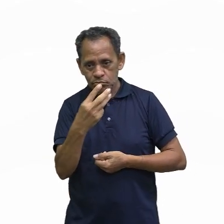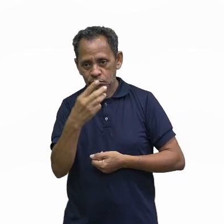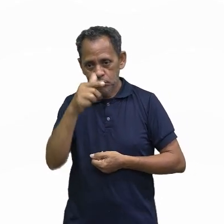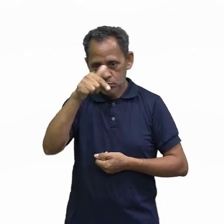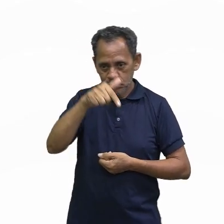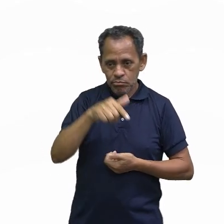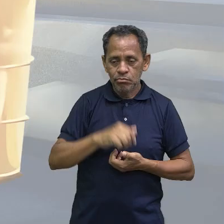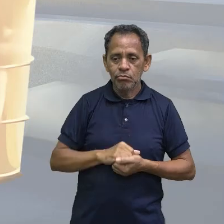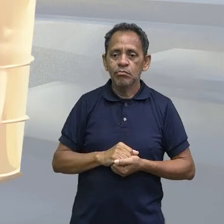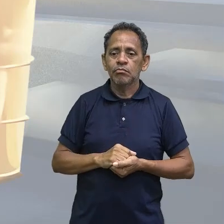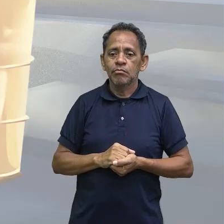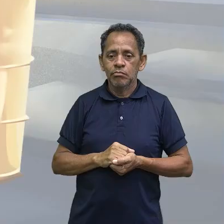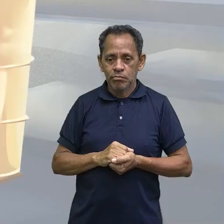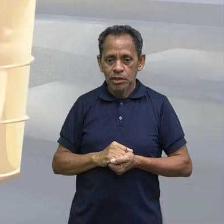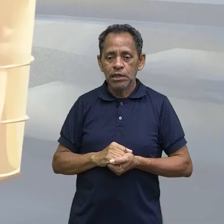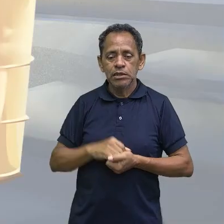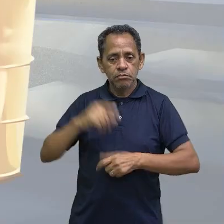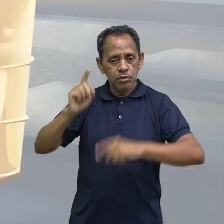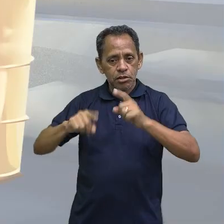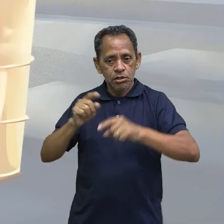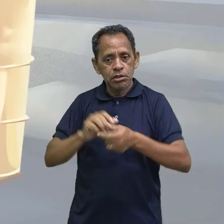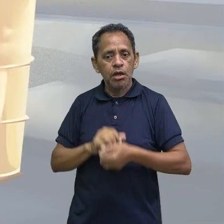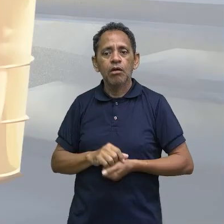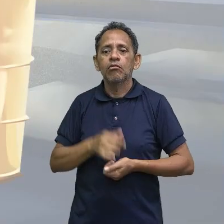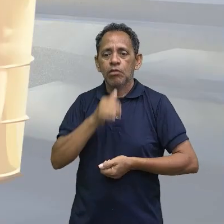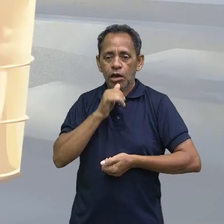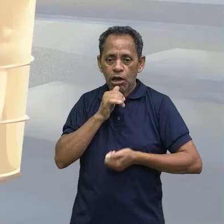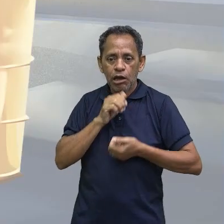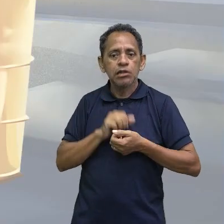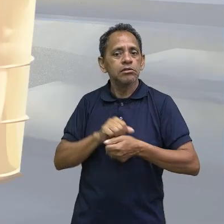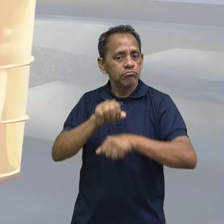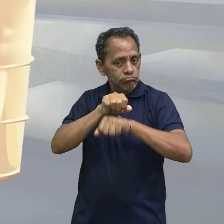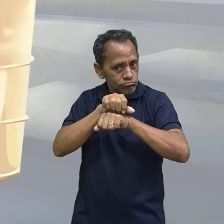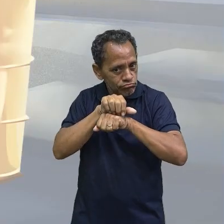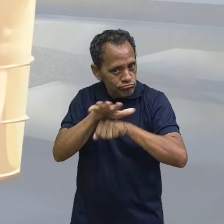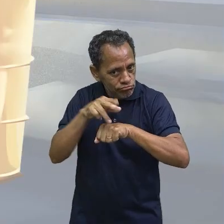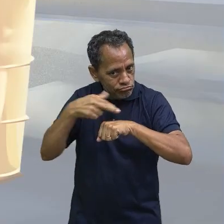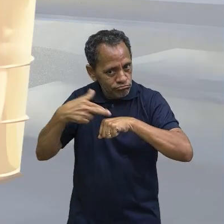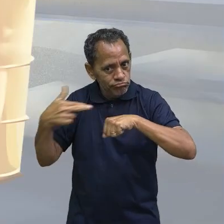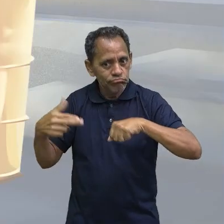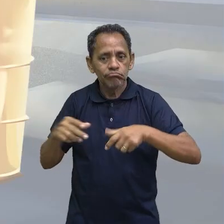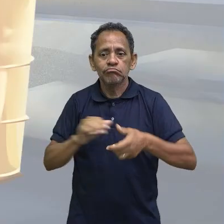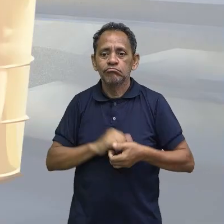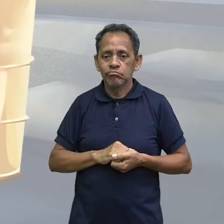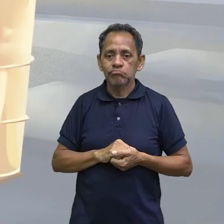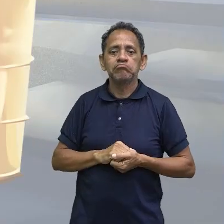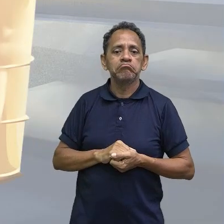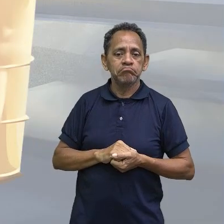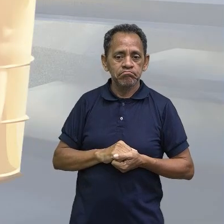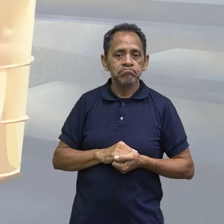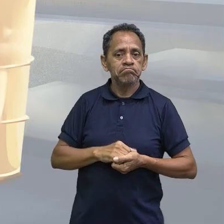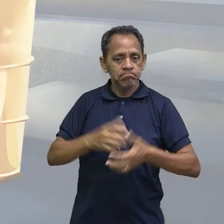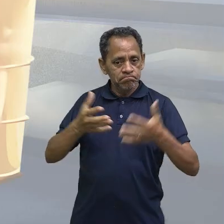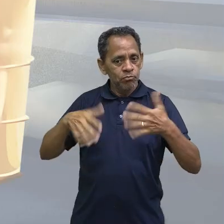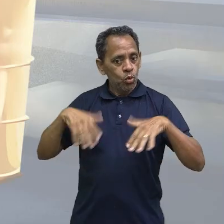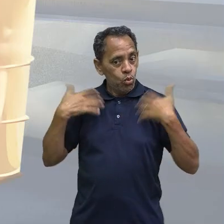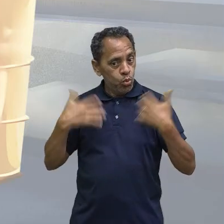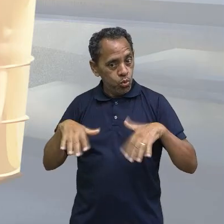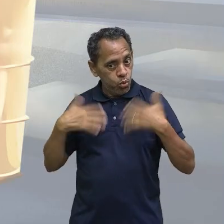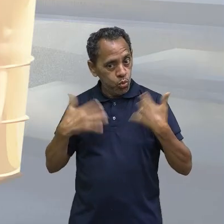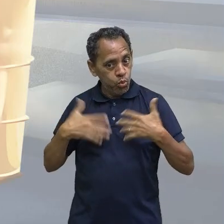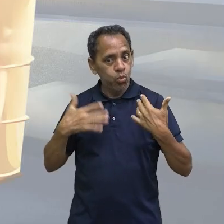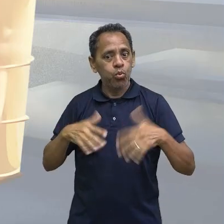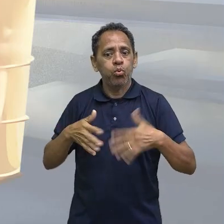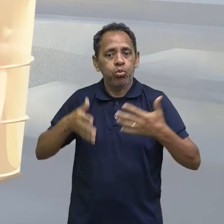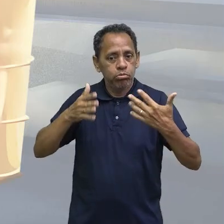3,125% do material ainda emitindo radiação, tá, gente? Então, é bastante tempo, né? A gente vai... analisa aí, ainda vai ter material